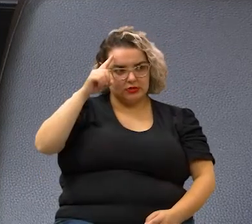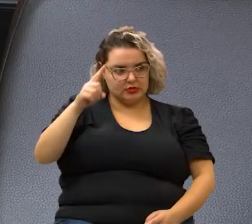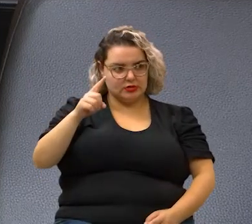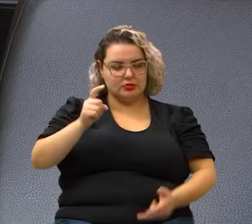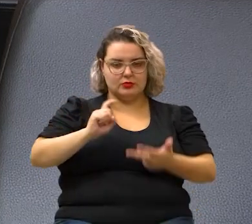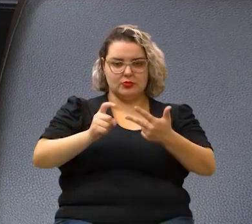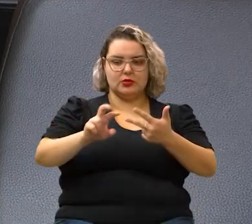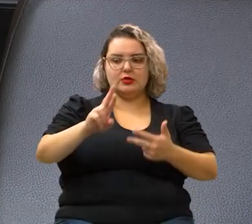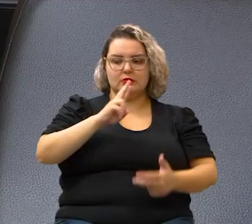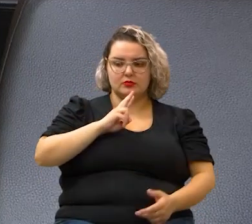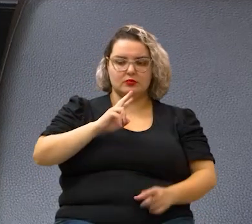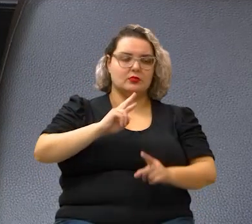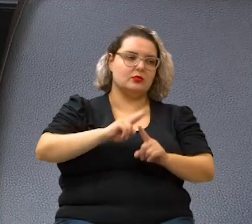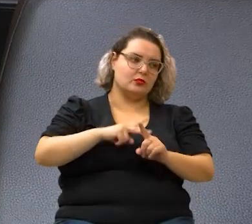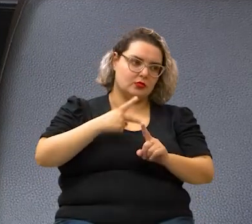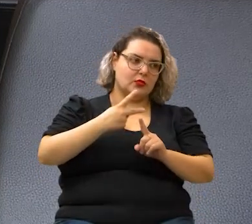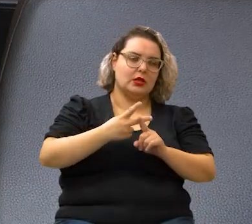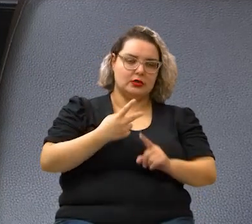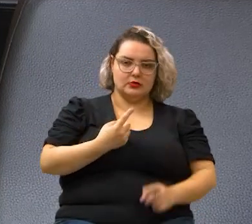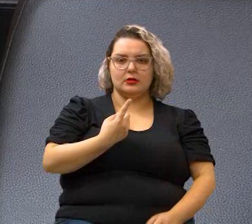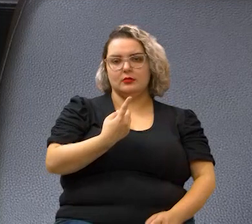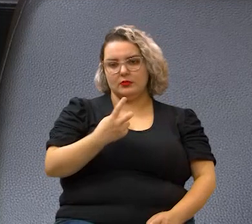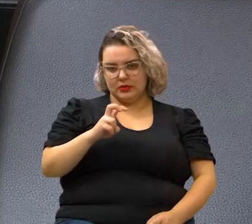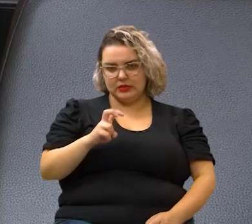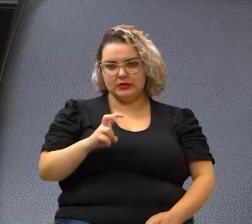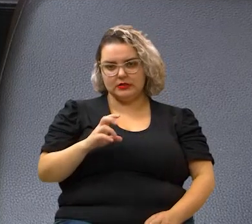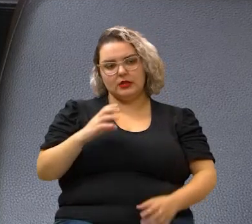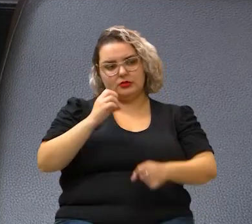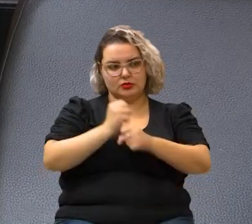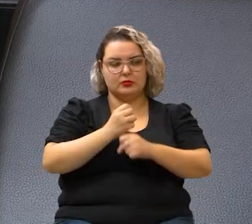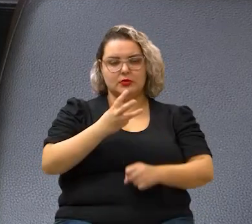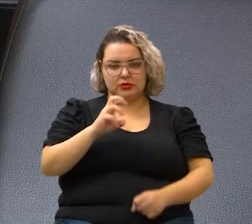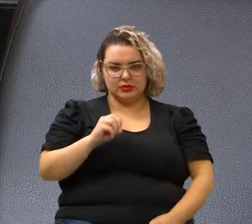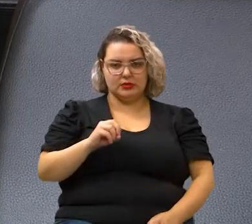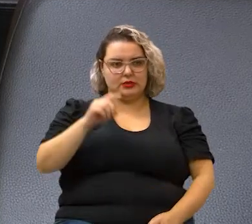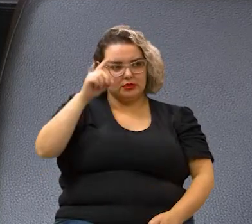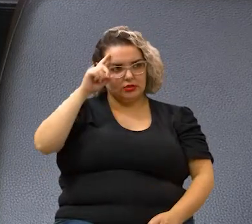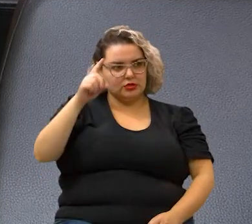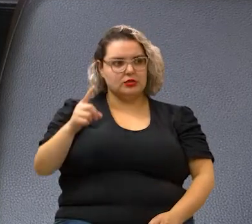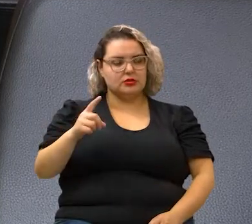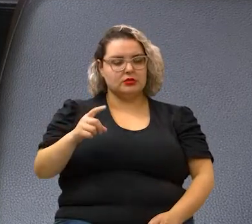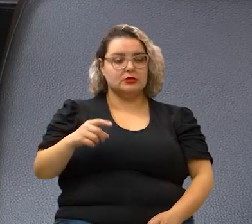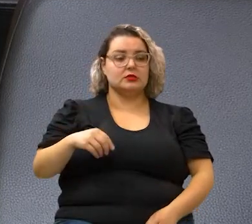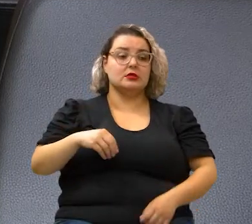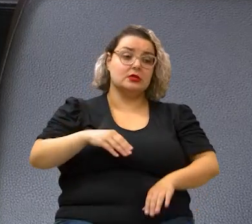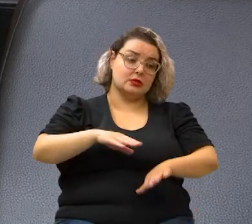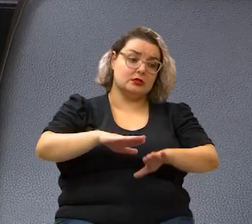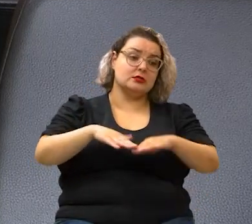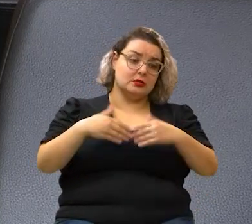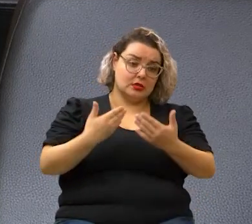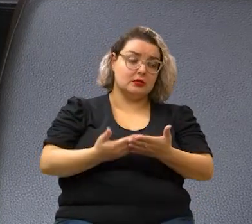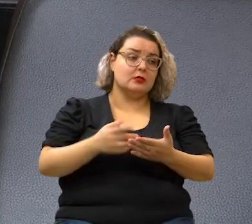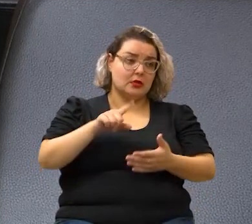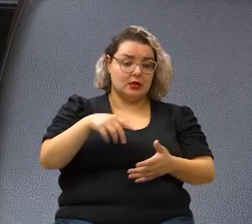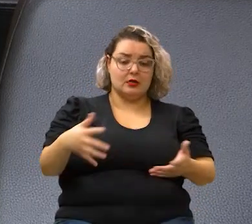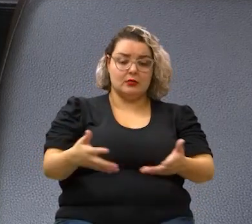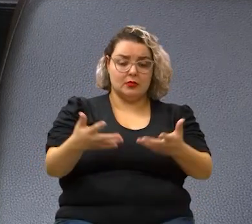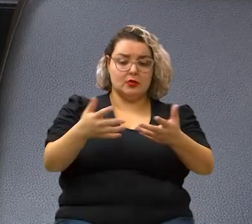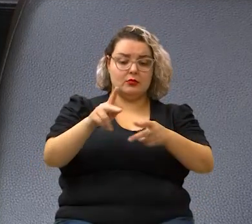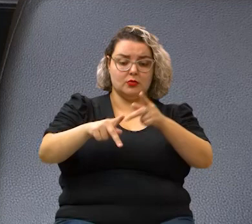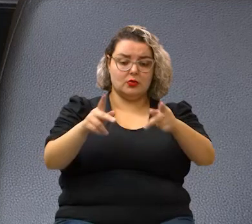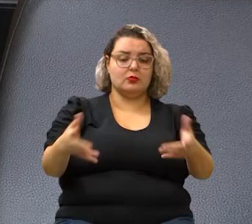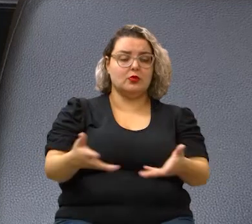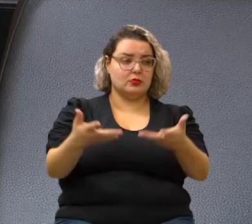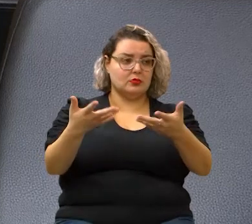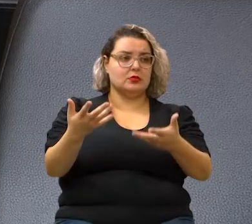15 dias para o executivo responder, prorrogável por mais 15. E normalmente esses requerimentos eles são motivados pela